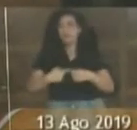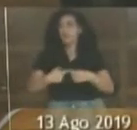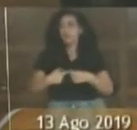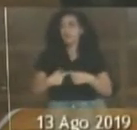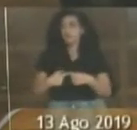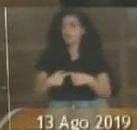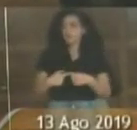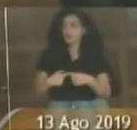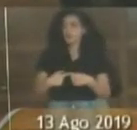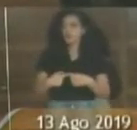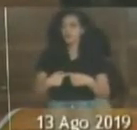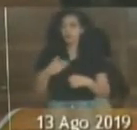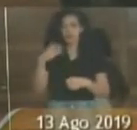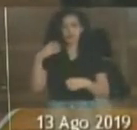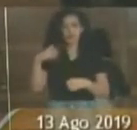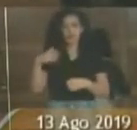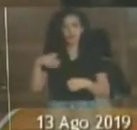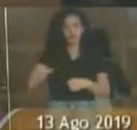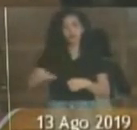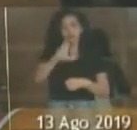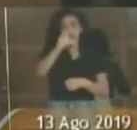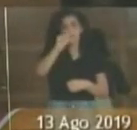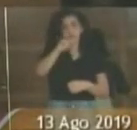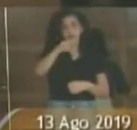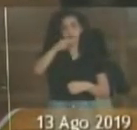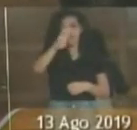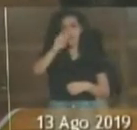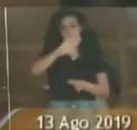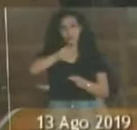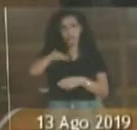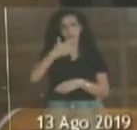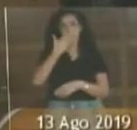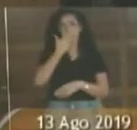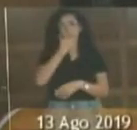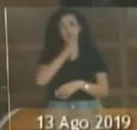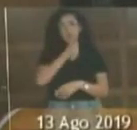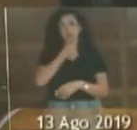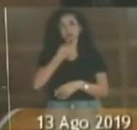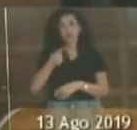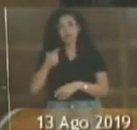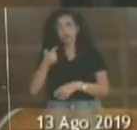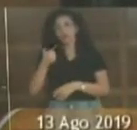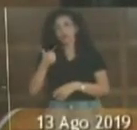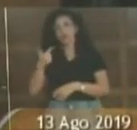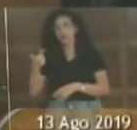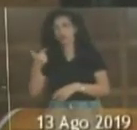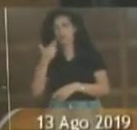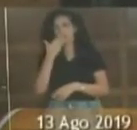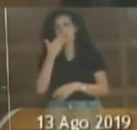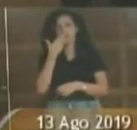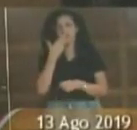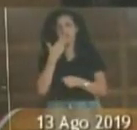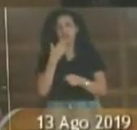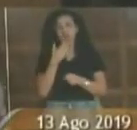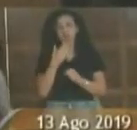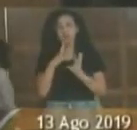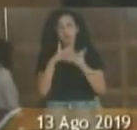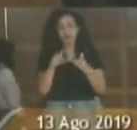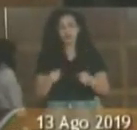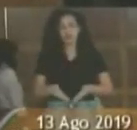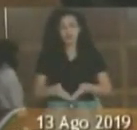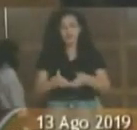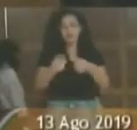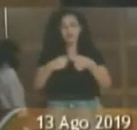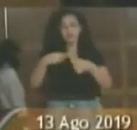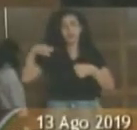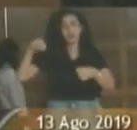número 404, bairro Morro do Carmo. Indicação 2412, indicando ao prefeito a operação tapa-buraco na rua do Canal, bairro Monsoaba. Indicação 2414,